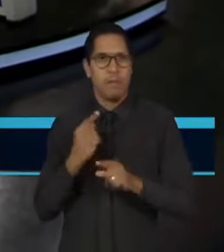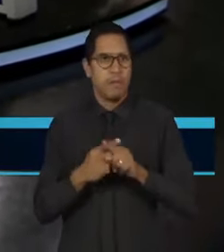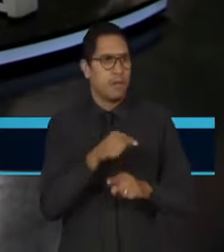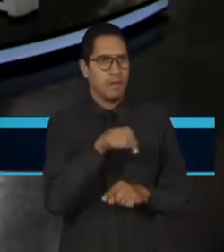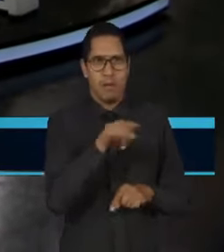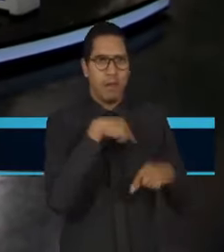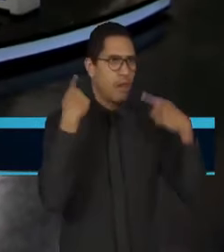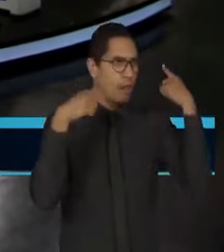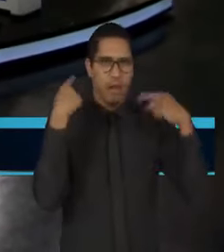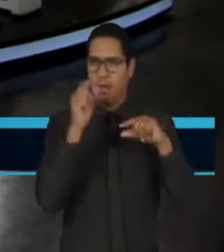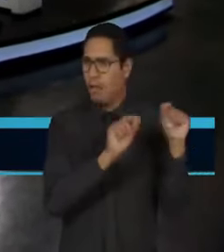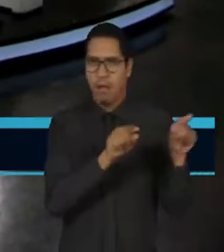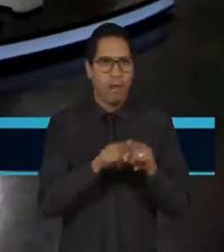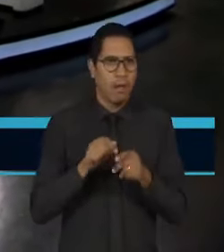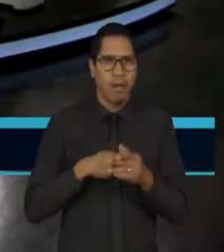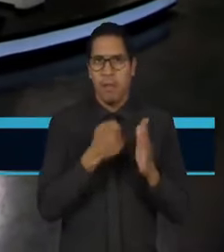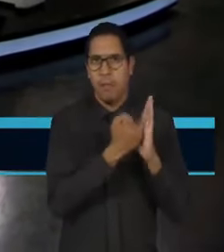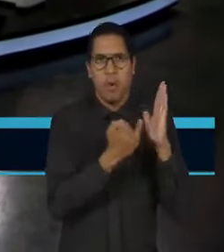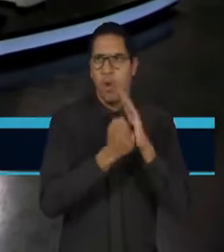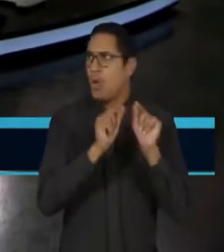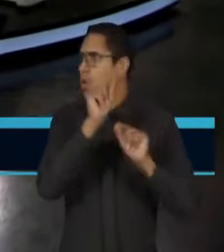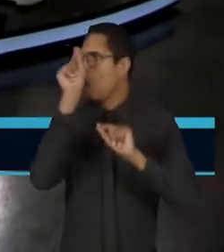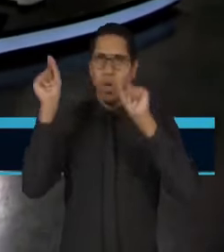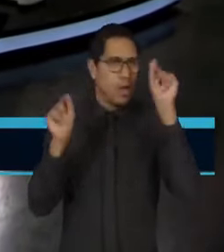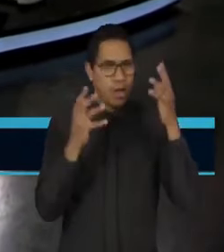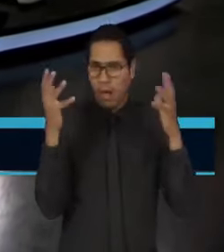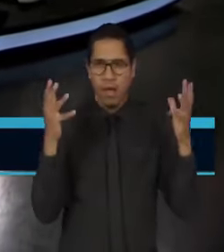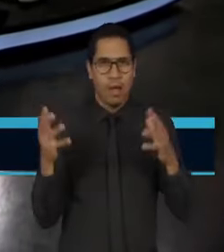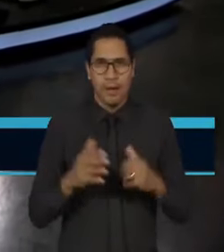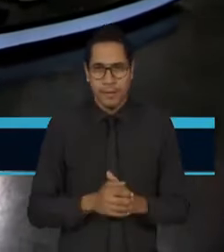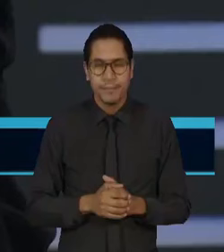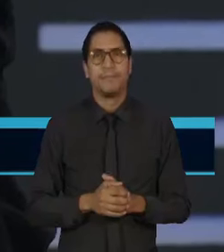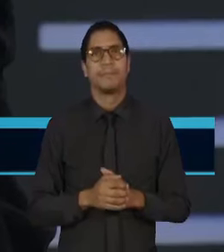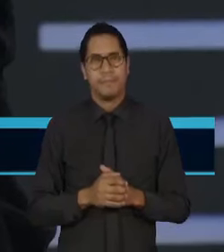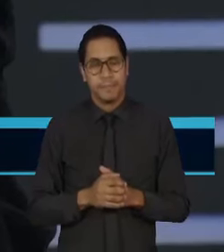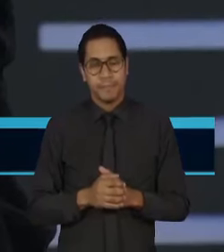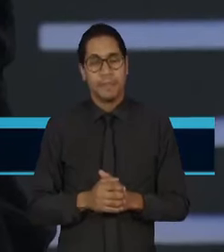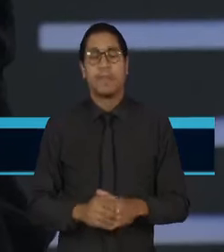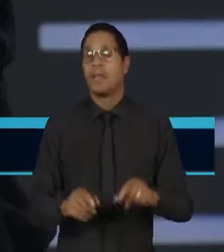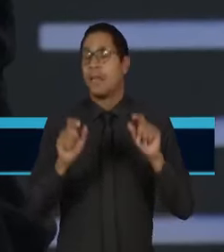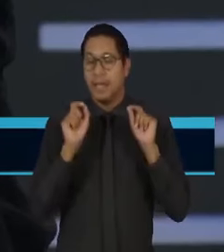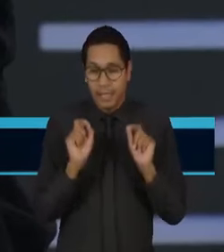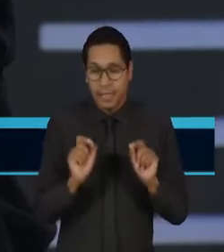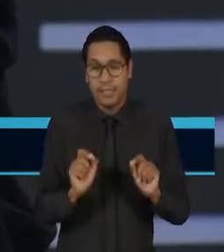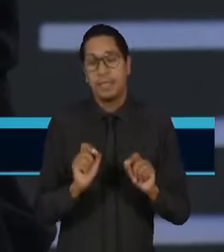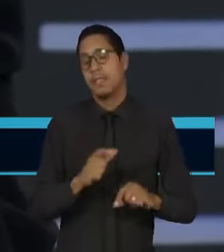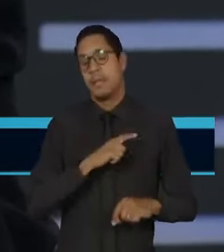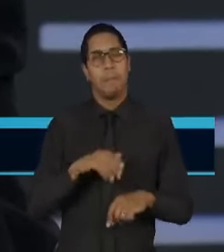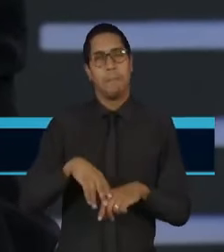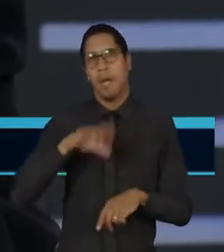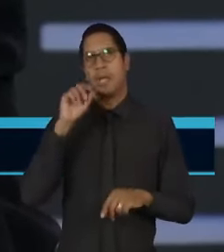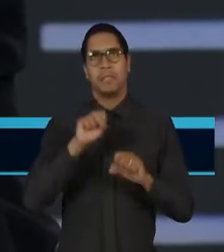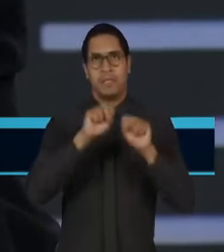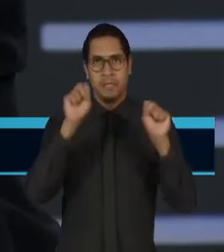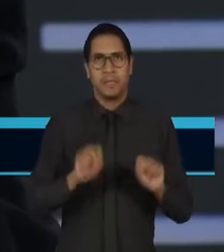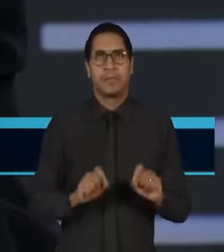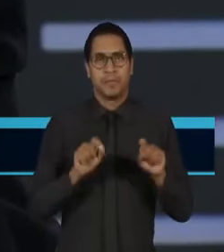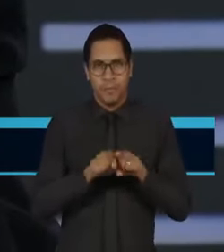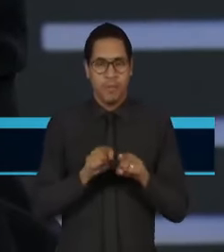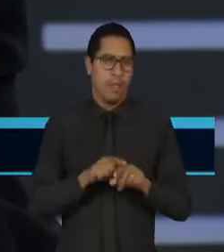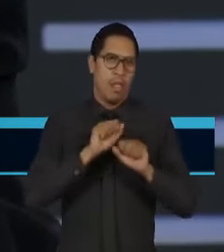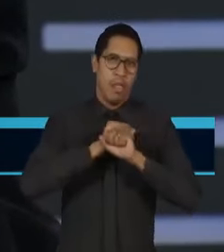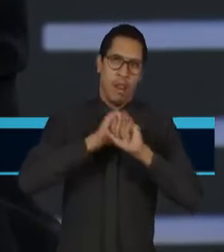é, inclusive, as diferenças entre município, estado, federal. Quanto mais esse sistema tributário consiga ser um pouco